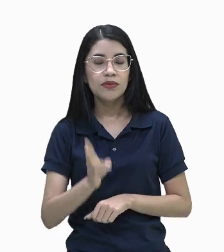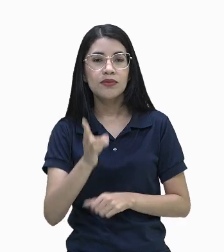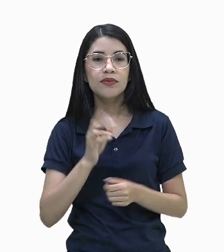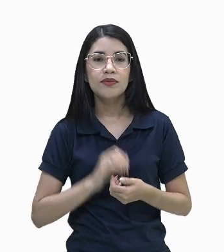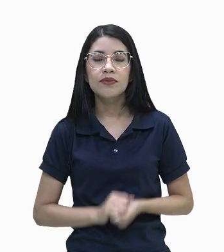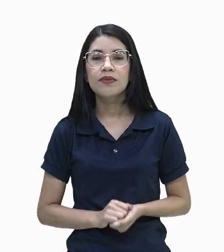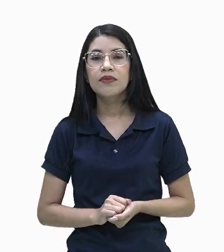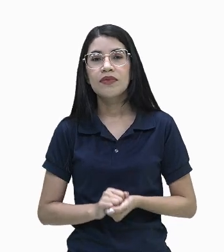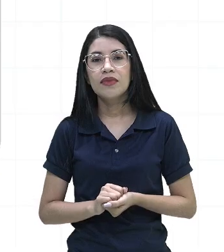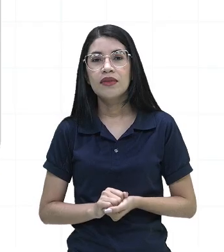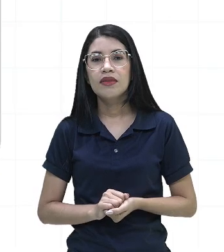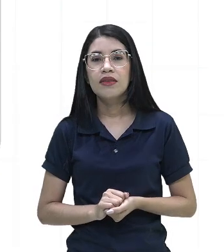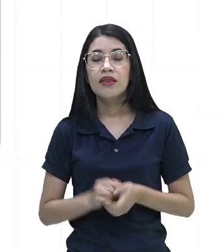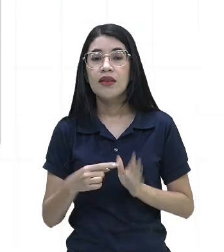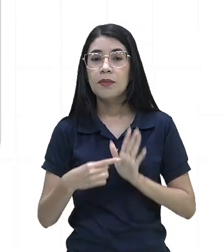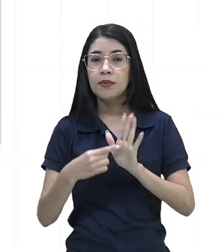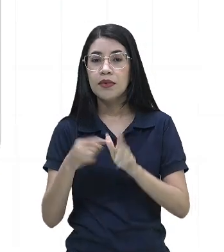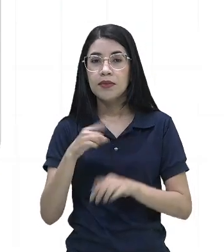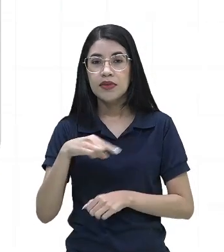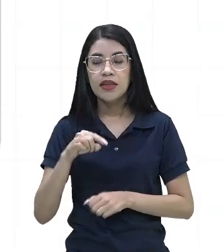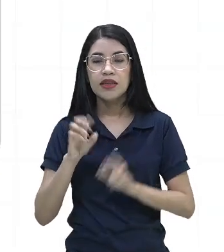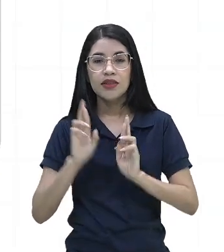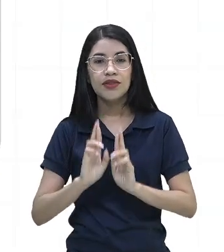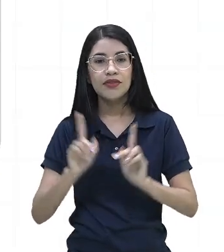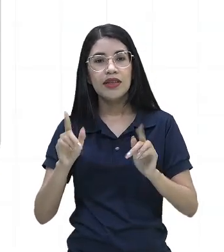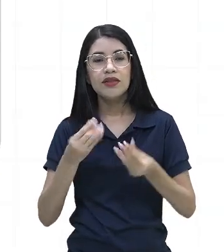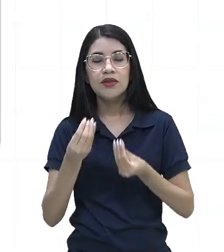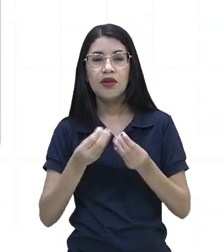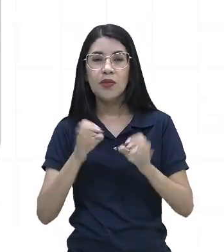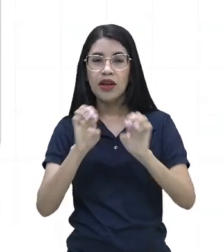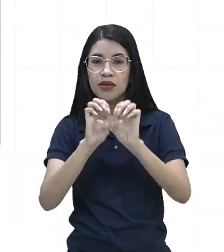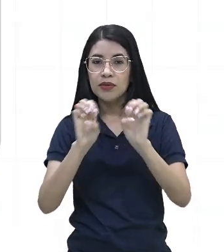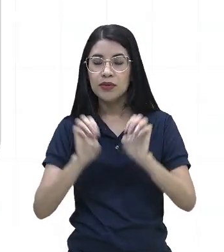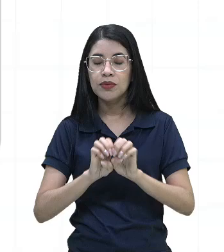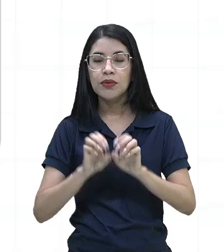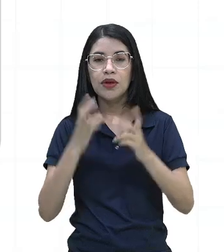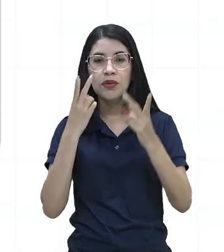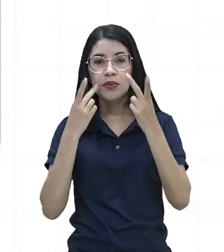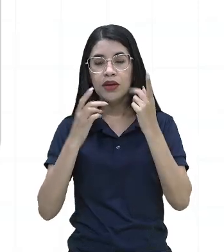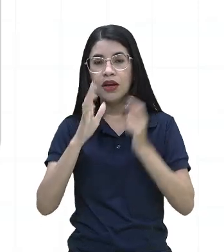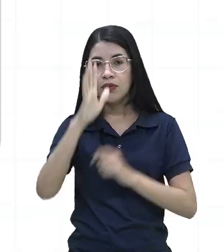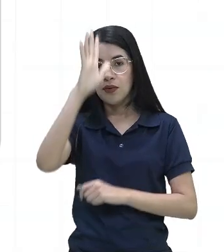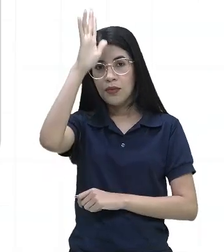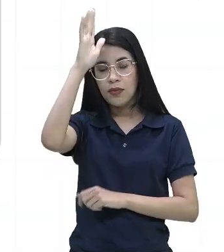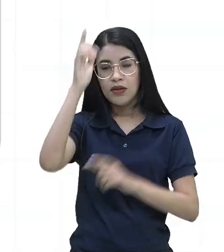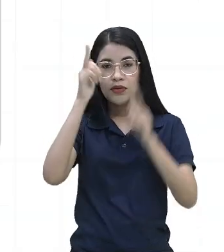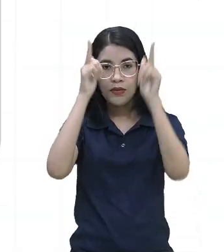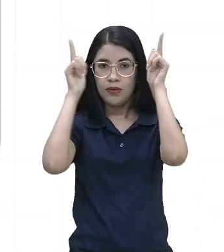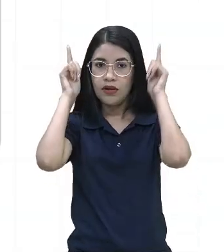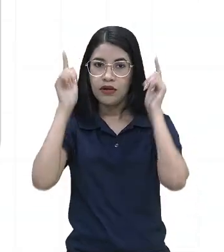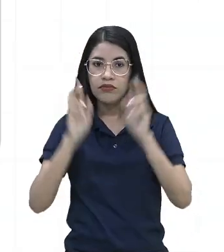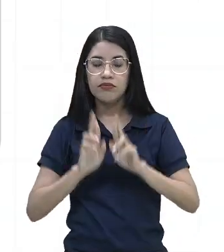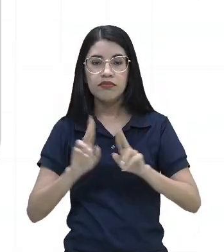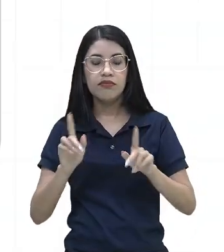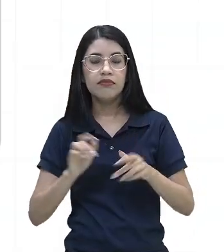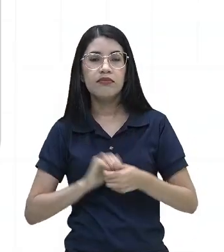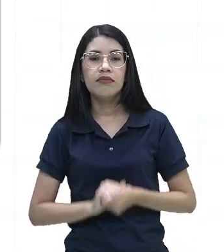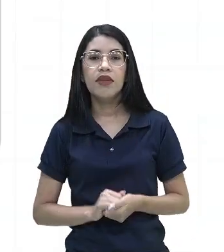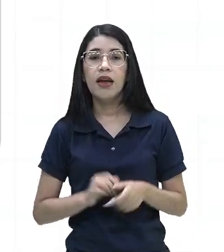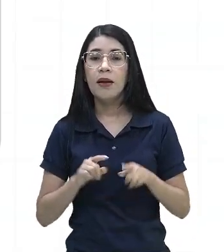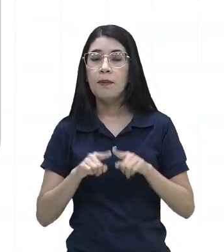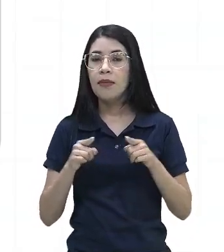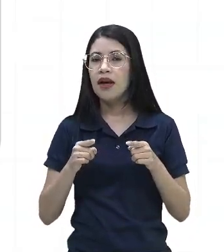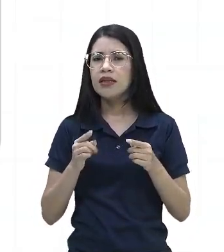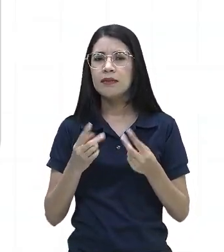para vocês, olha a diferença, tá? De um teatro romano para o grego, mas ele segue como se fosse